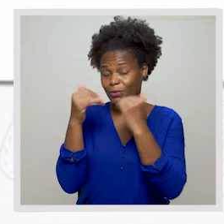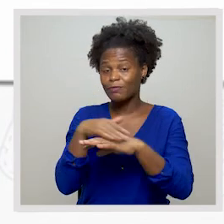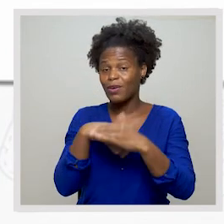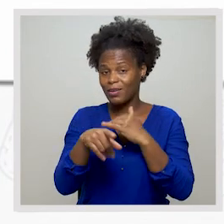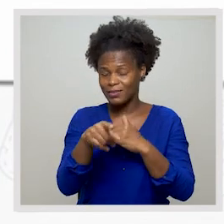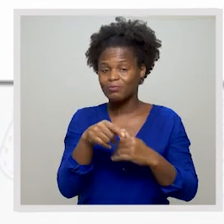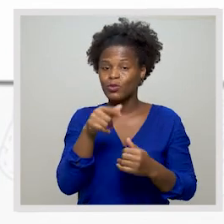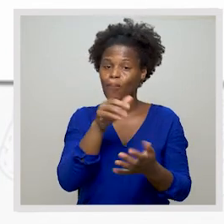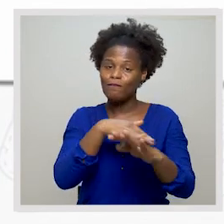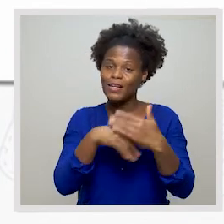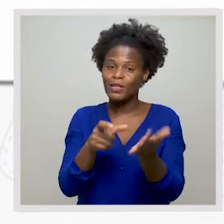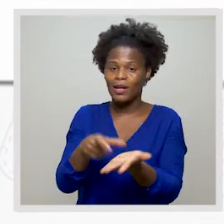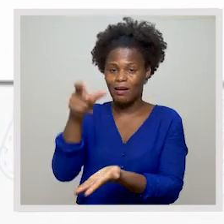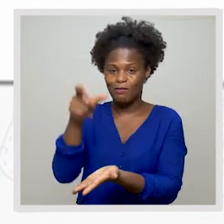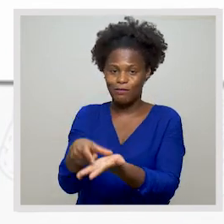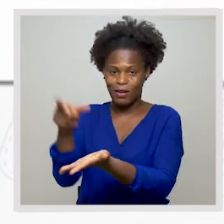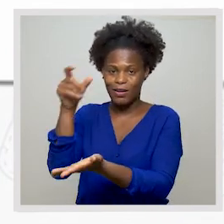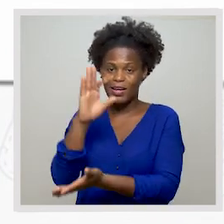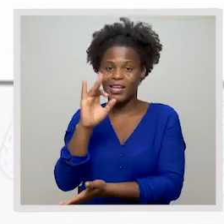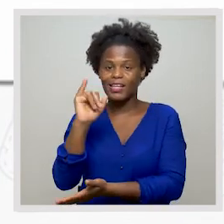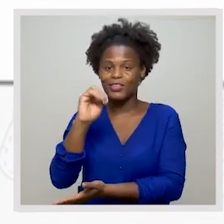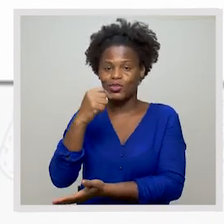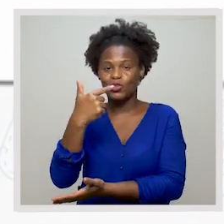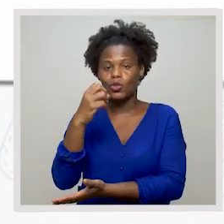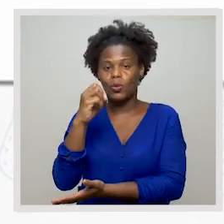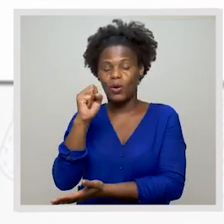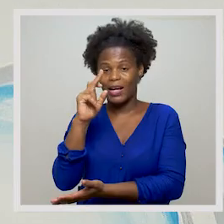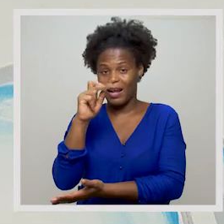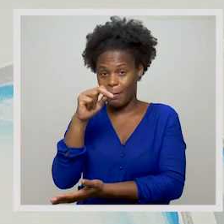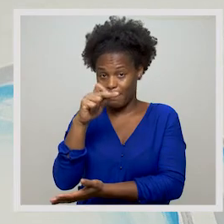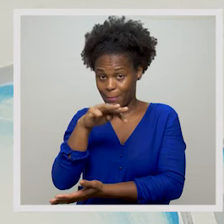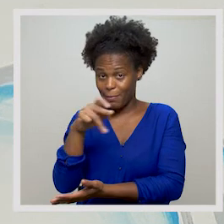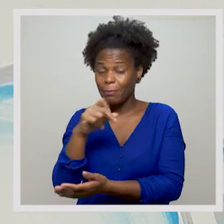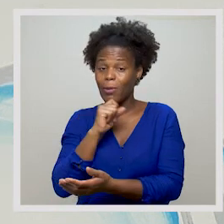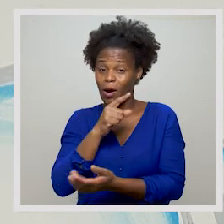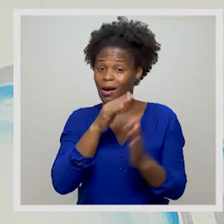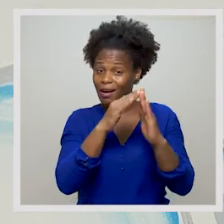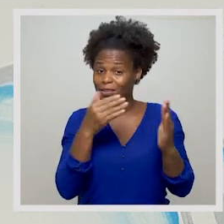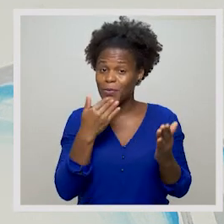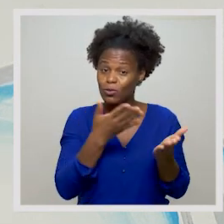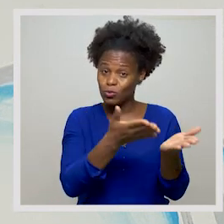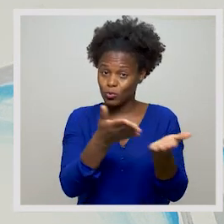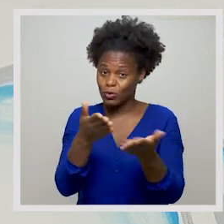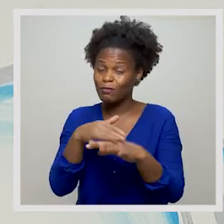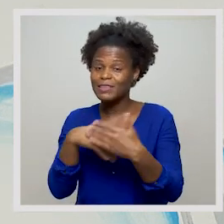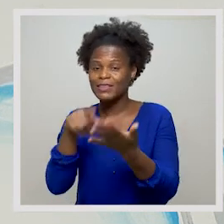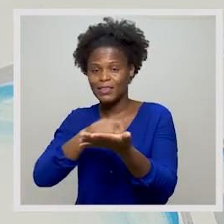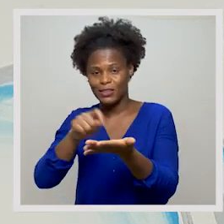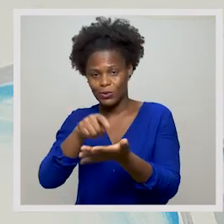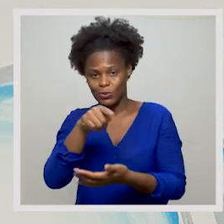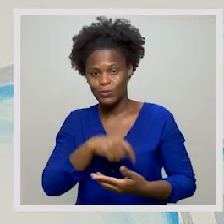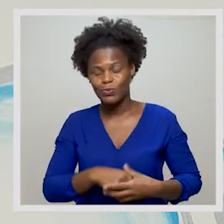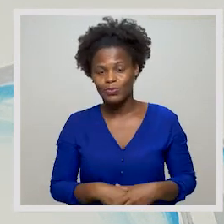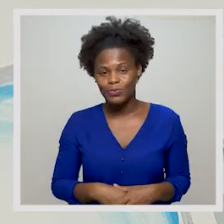ou seja, vão construir o histograma. Podem pedir ajuda lá em casa para fazer um